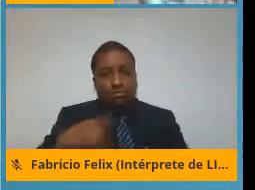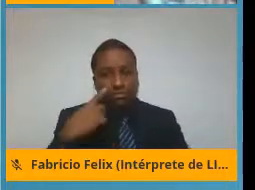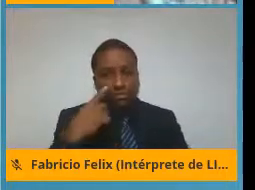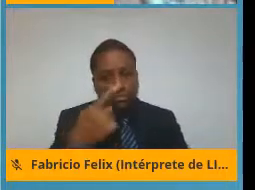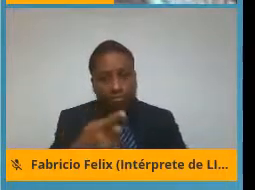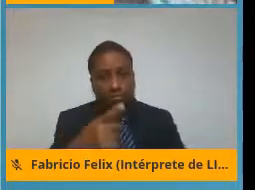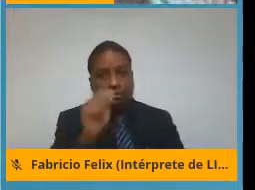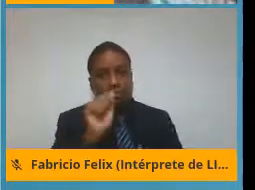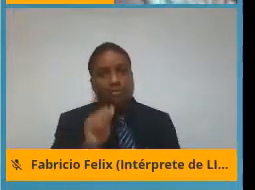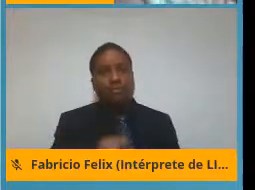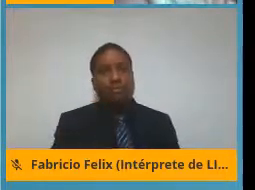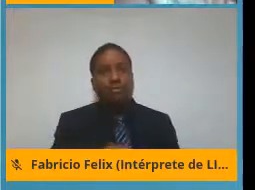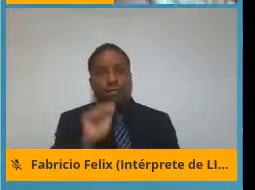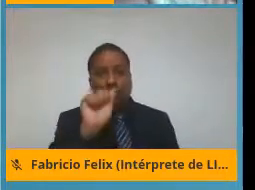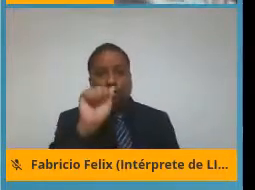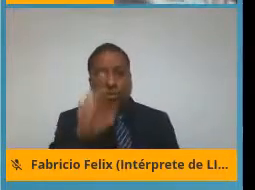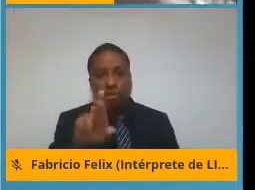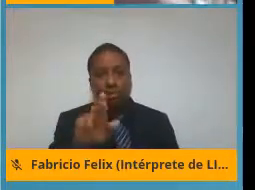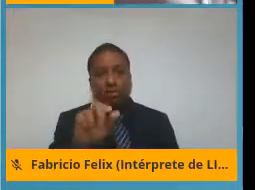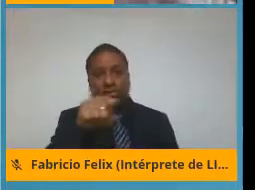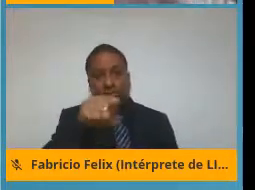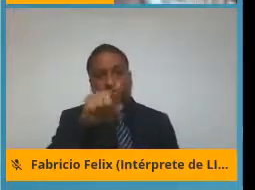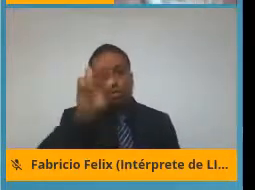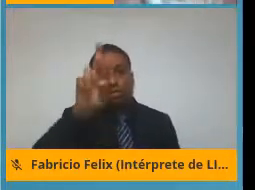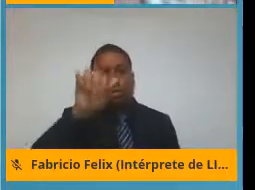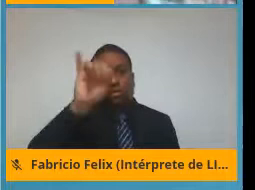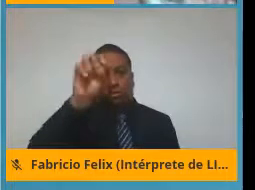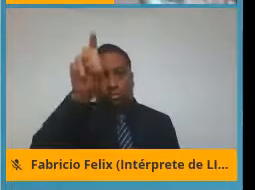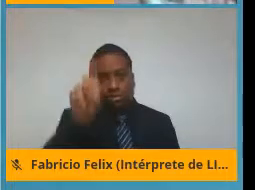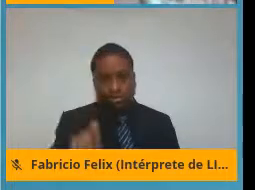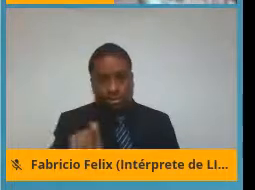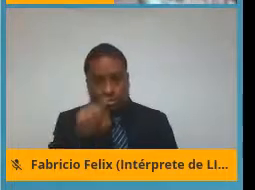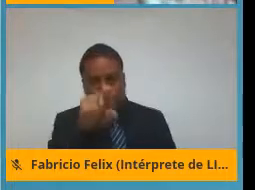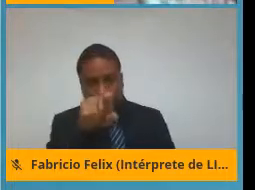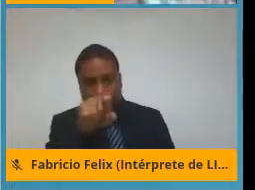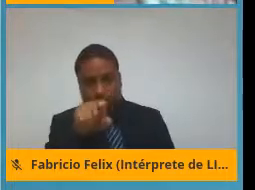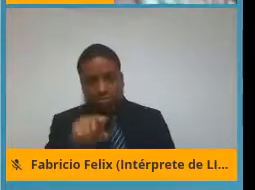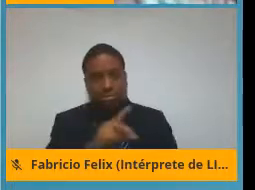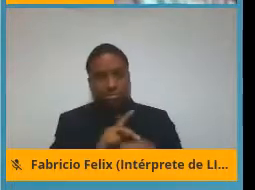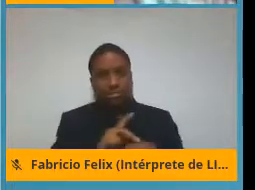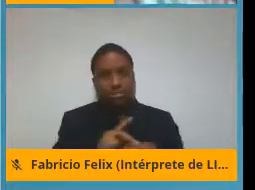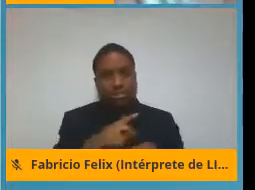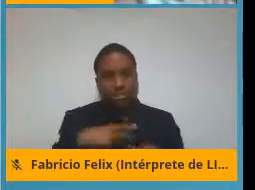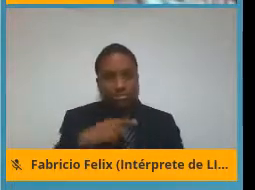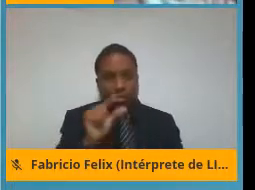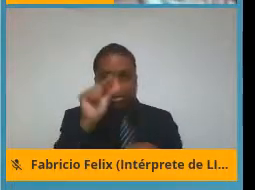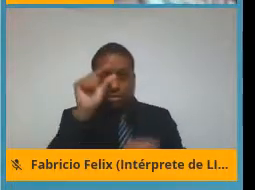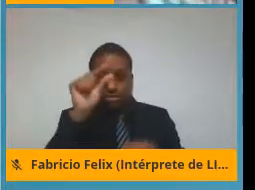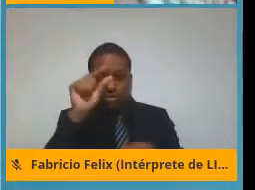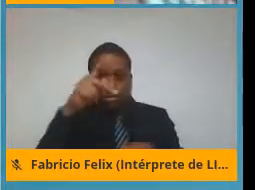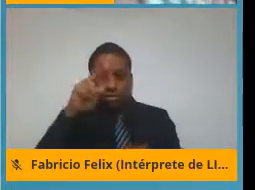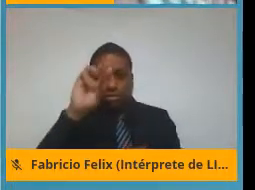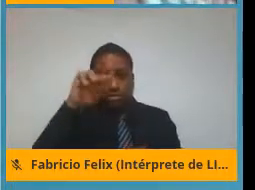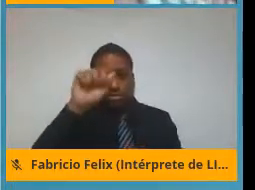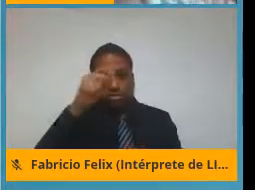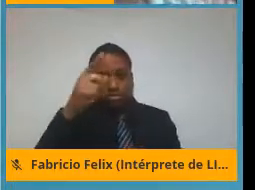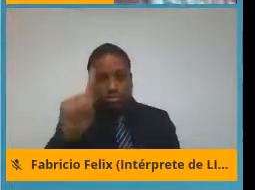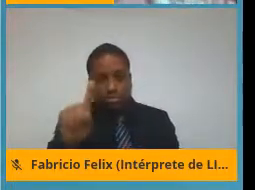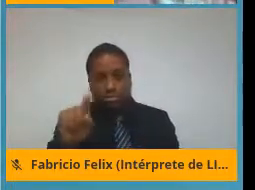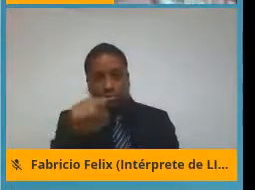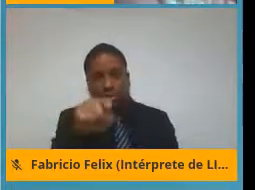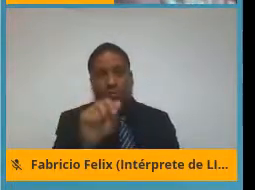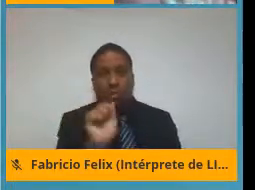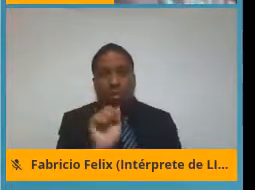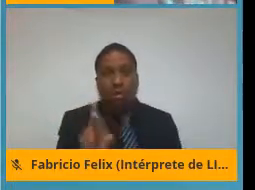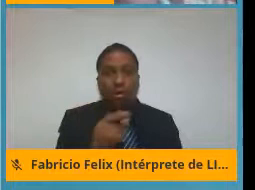branco. Aparece preto. Então, vocês estão vendo que quase não tem pulmão viável aqui. Talvez tenha um pedacinho de pulmão na parte de cima, mas essa parte toda branca